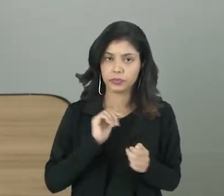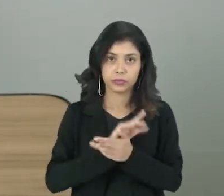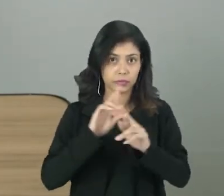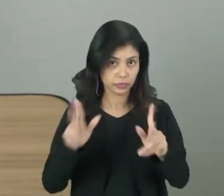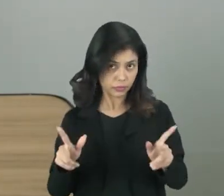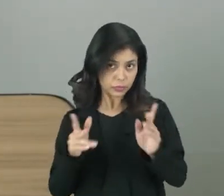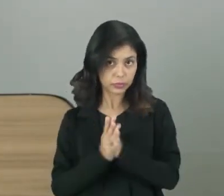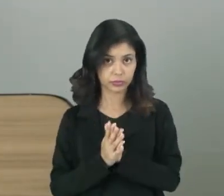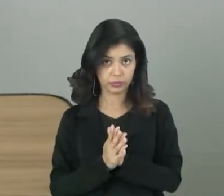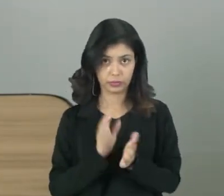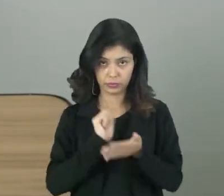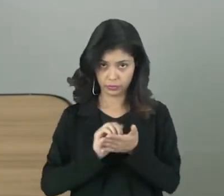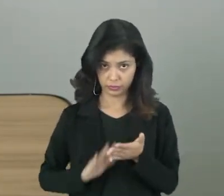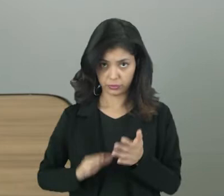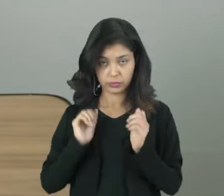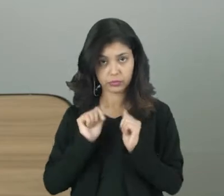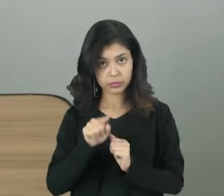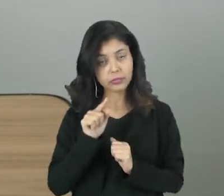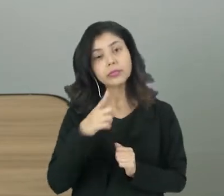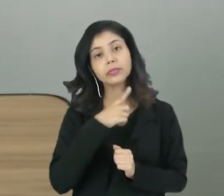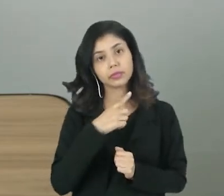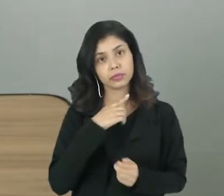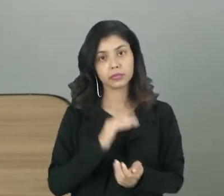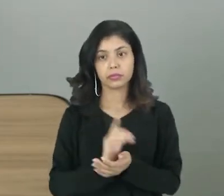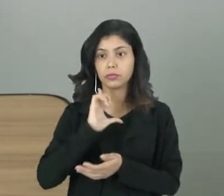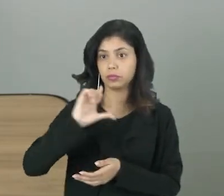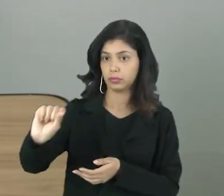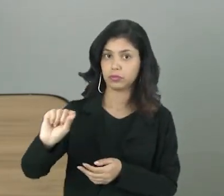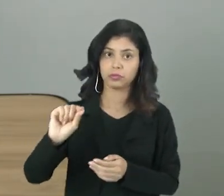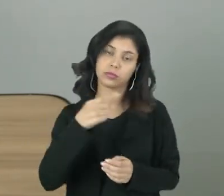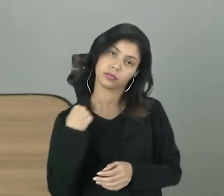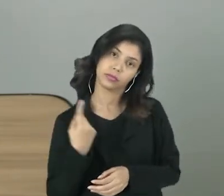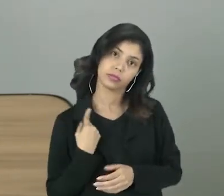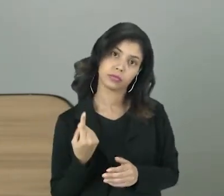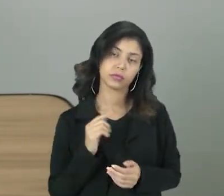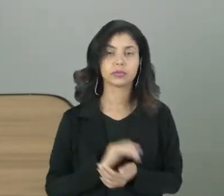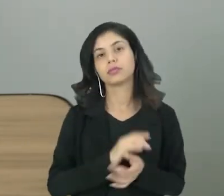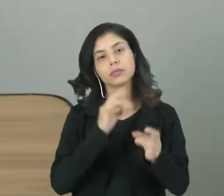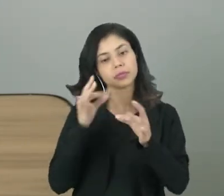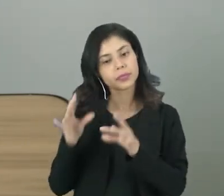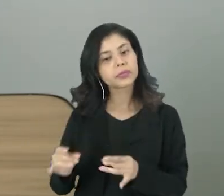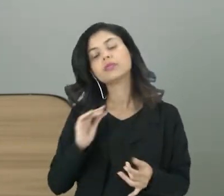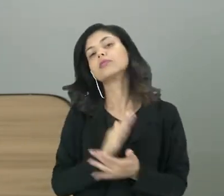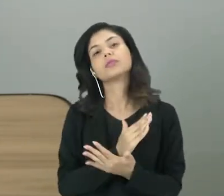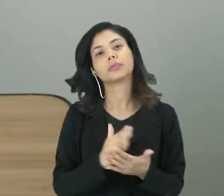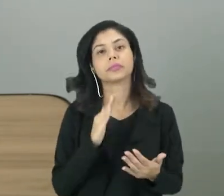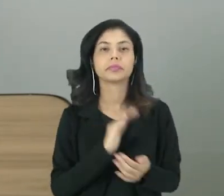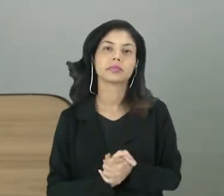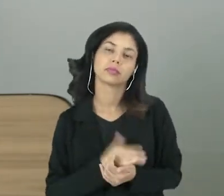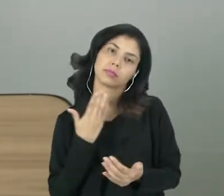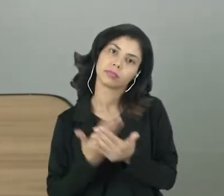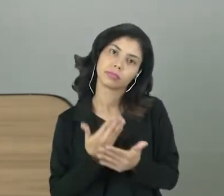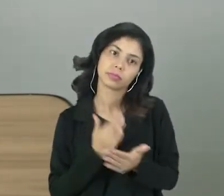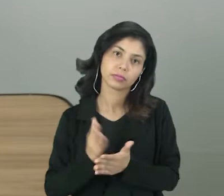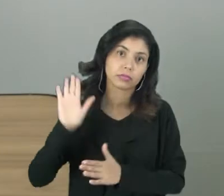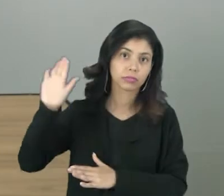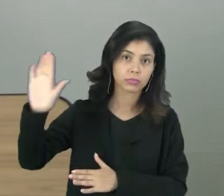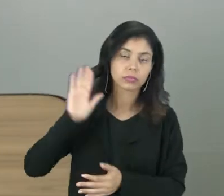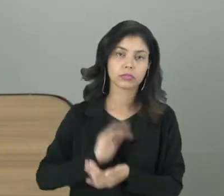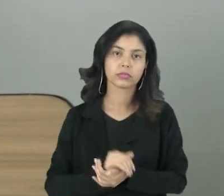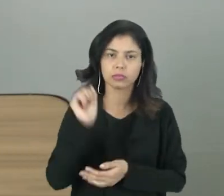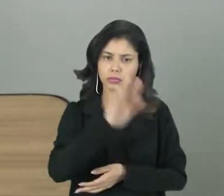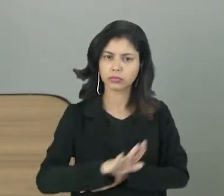diferente de uma atividade que vocês tenham que ir sozinhos para Rua vender algo deixar de estudar porque